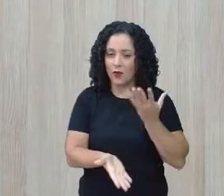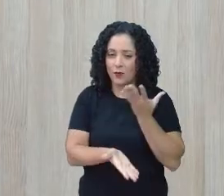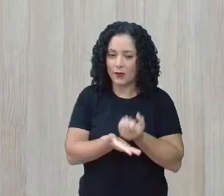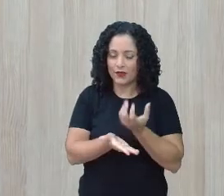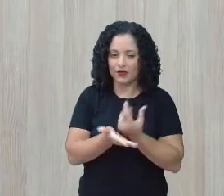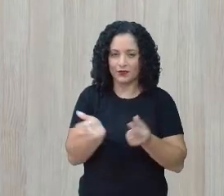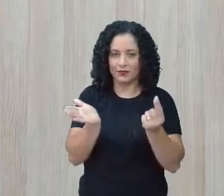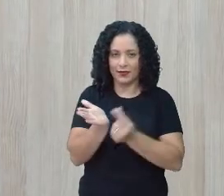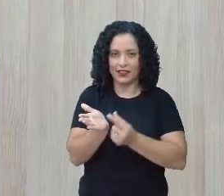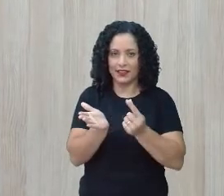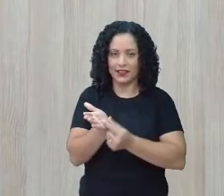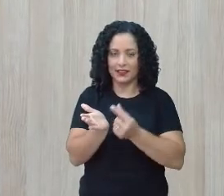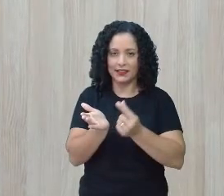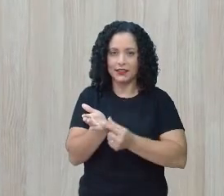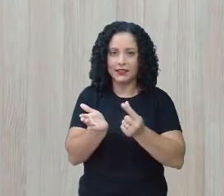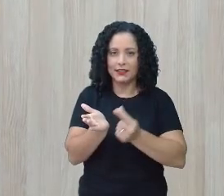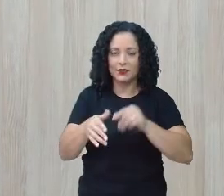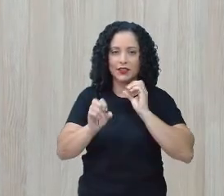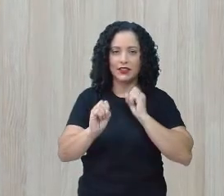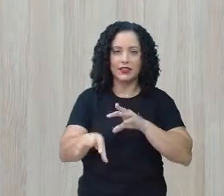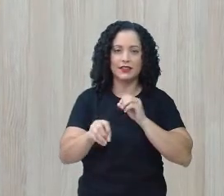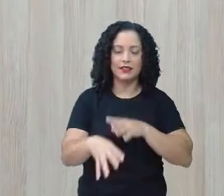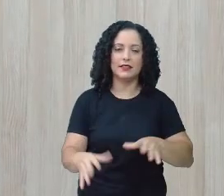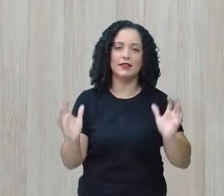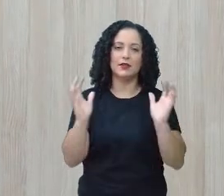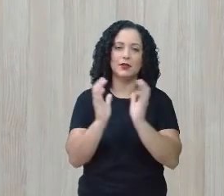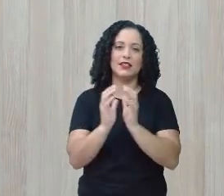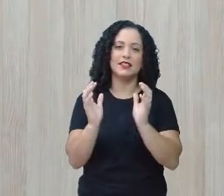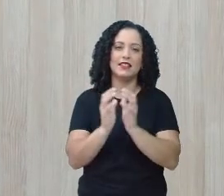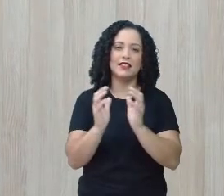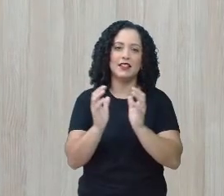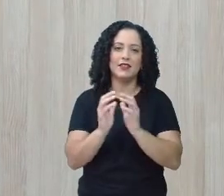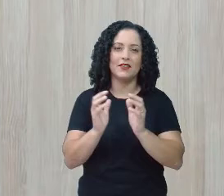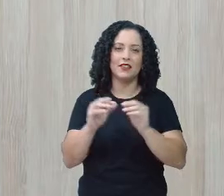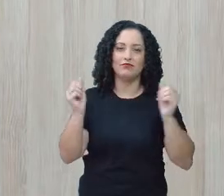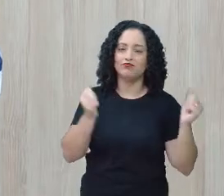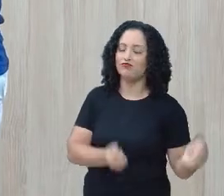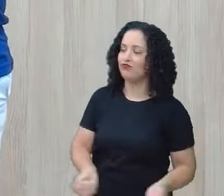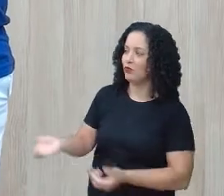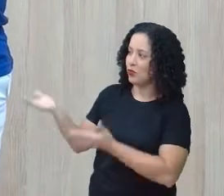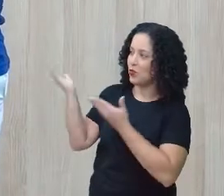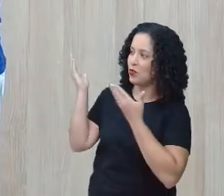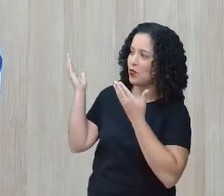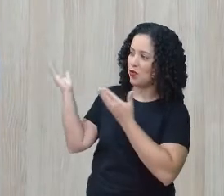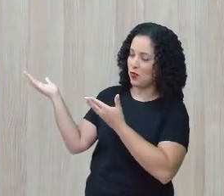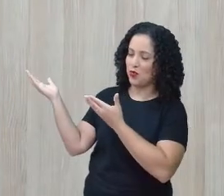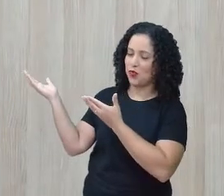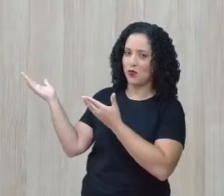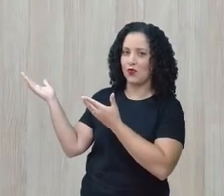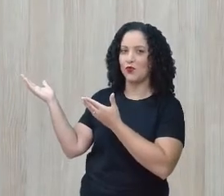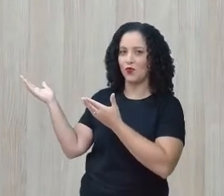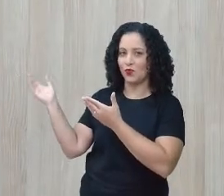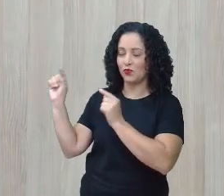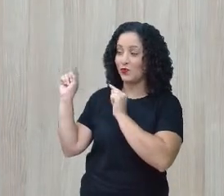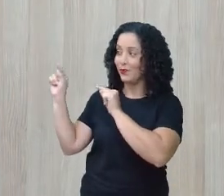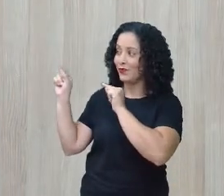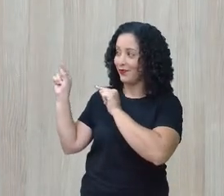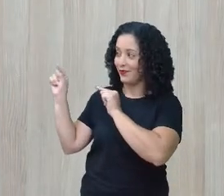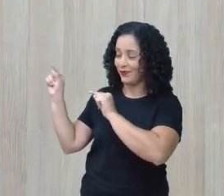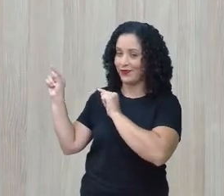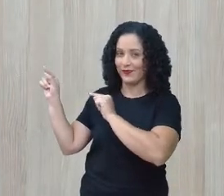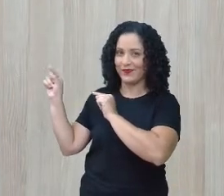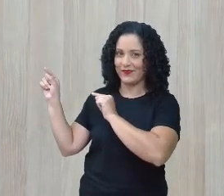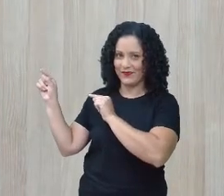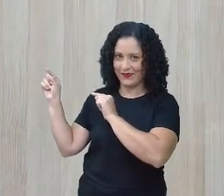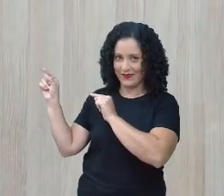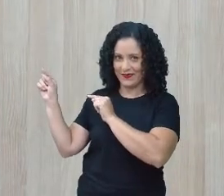do aplicativo do Educa Recife, Billy Boy, manda aí o QR Code aqui no cantinho, aqui, ó, apareceu